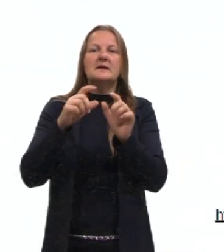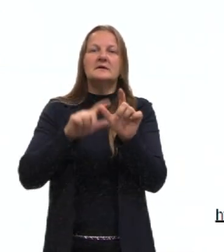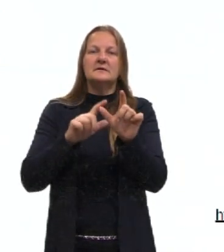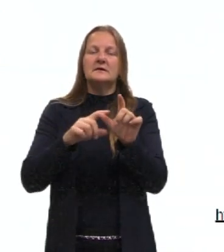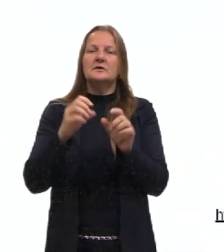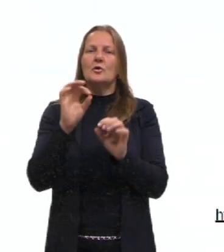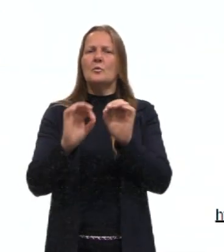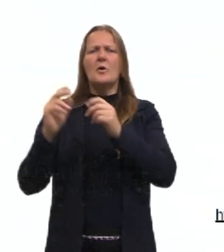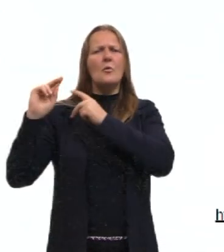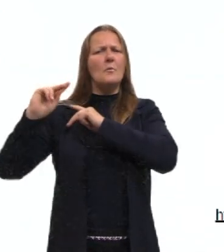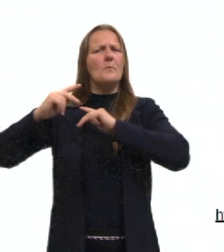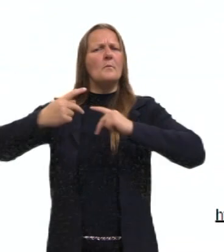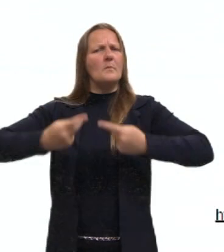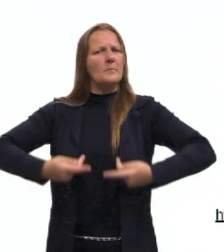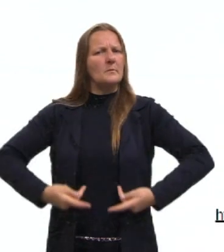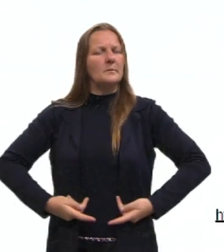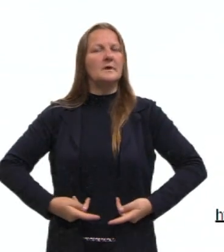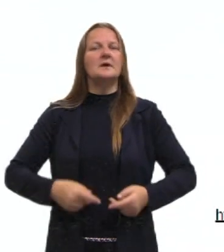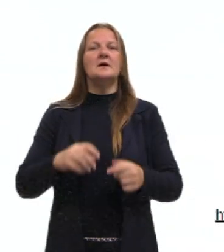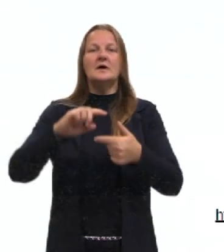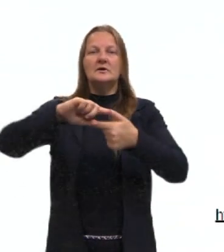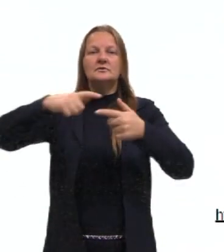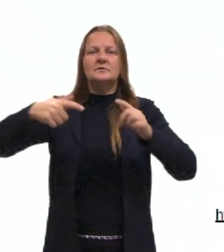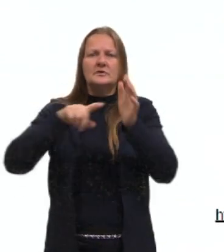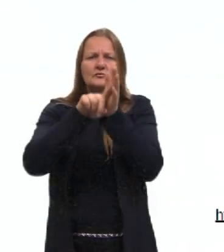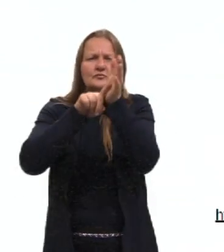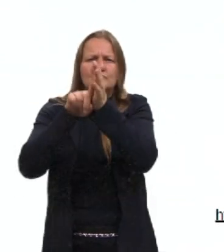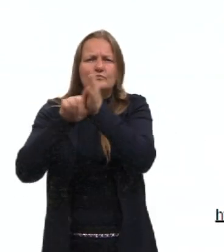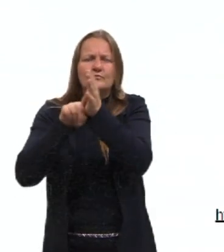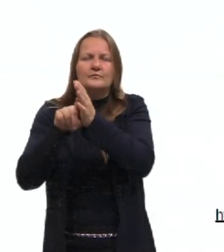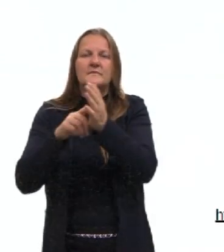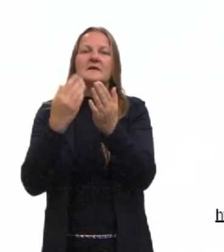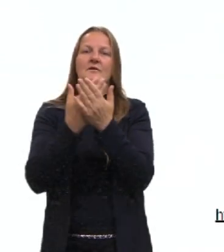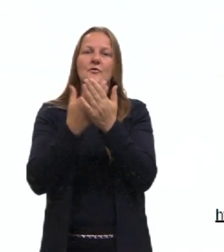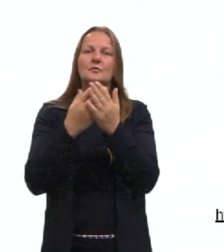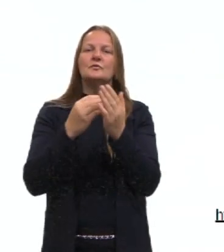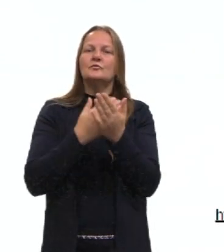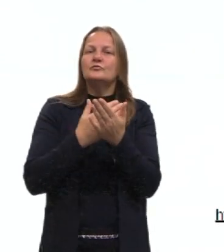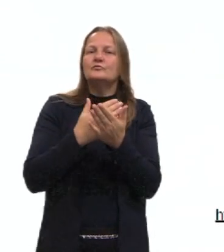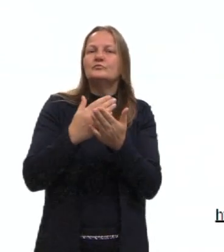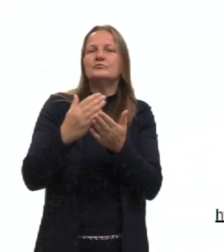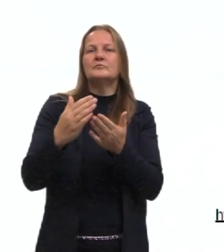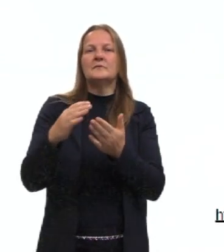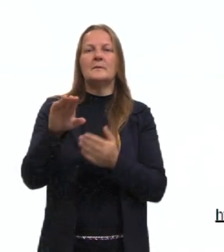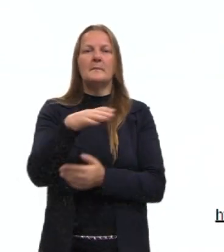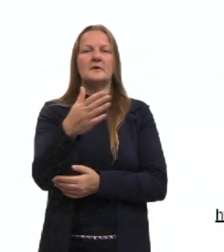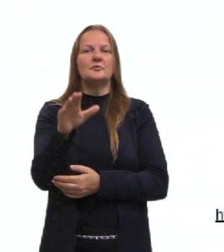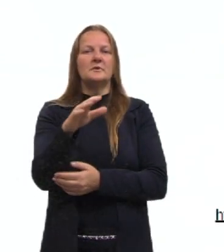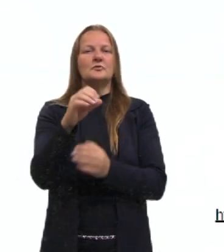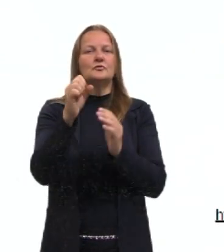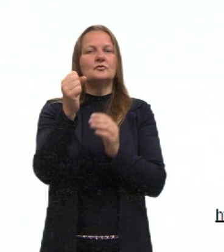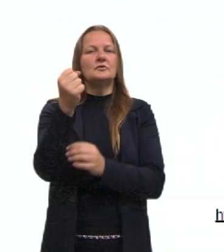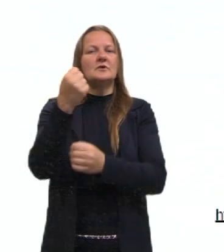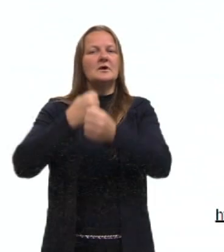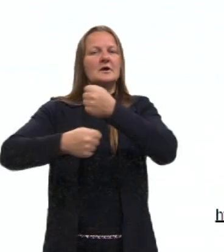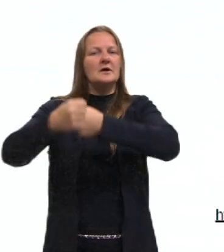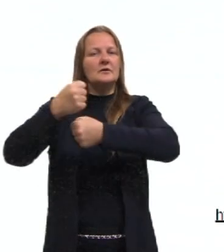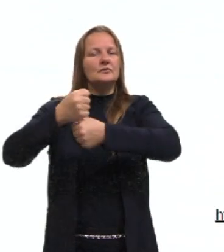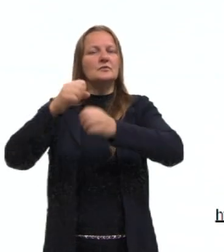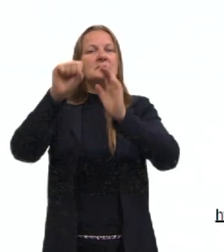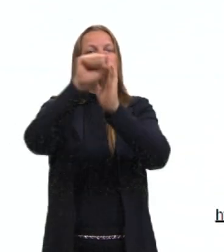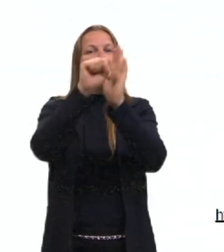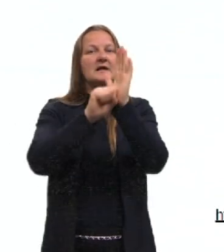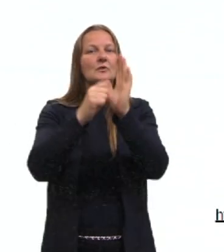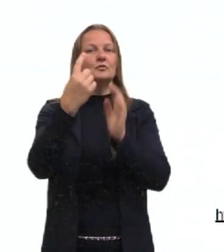civilizações da humanidade, a geometria analítica, ela teve seus estudos iniciais datados no século XVII